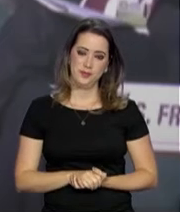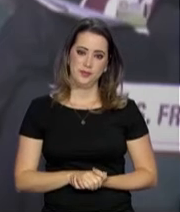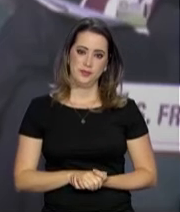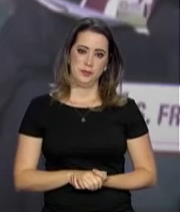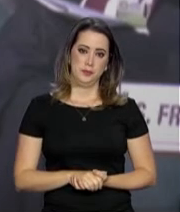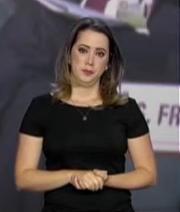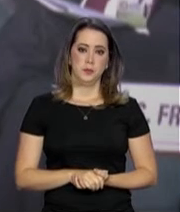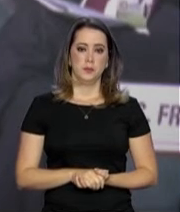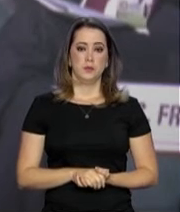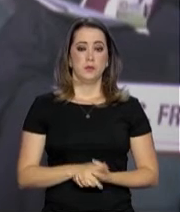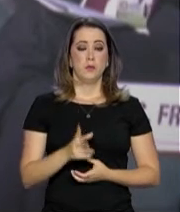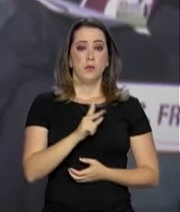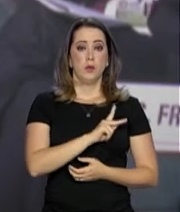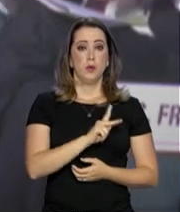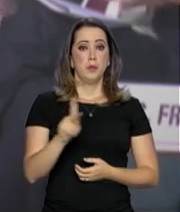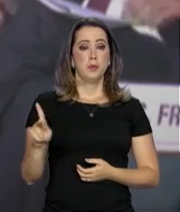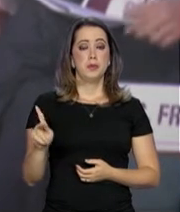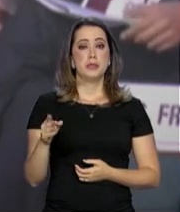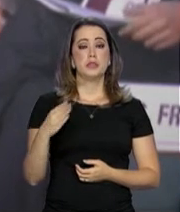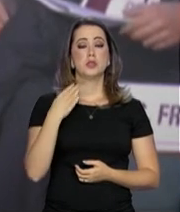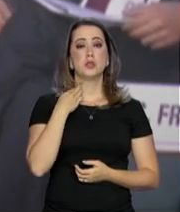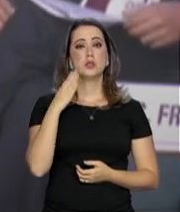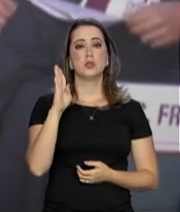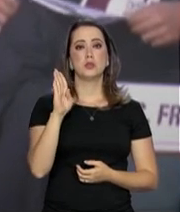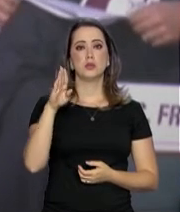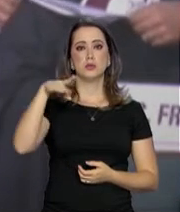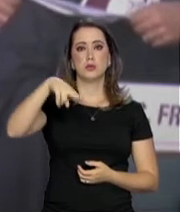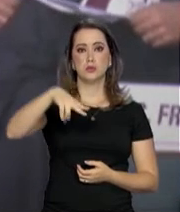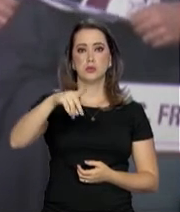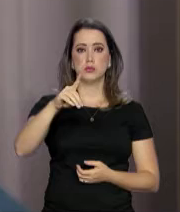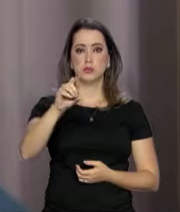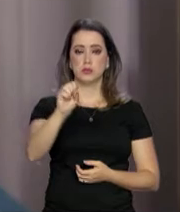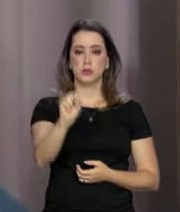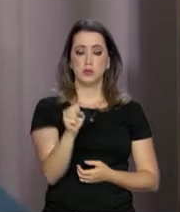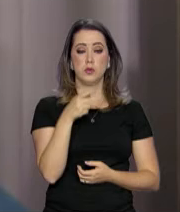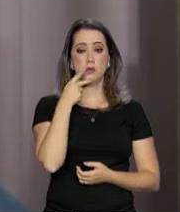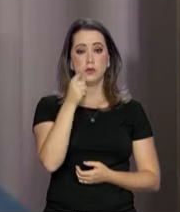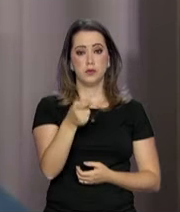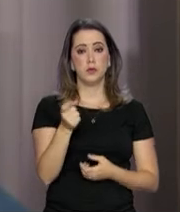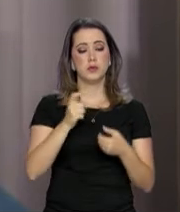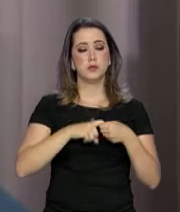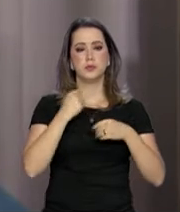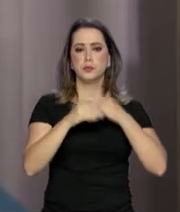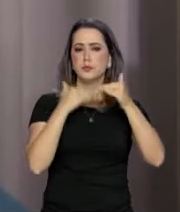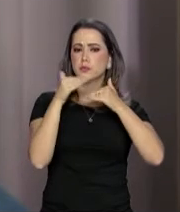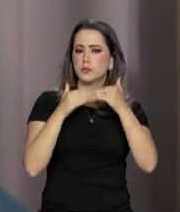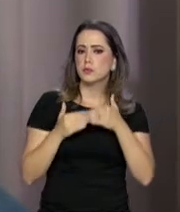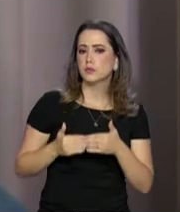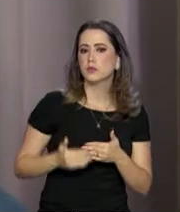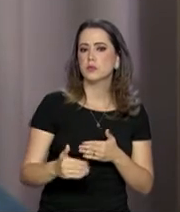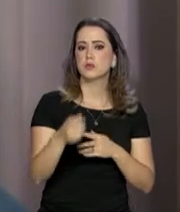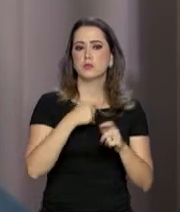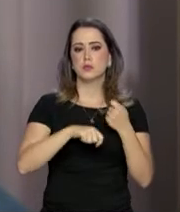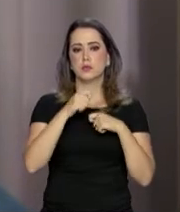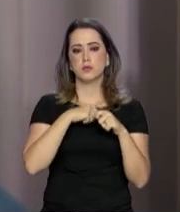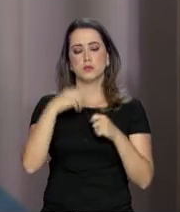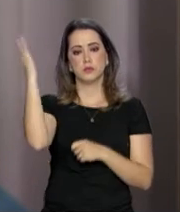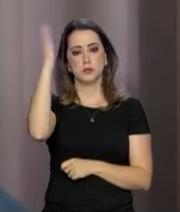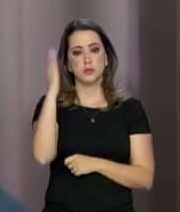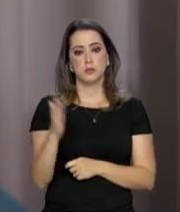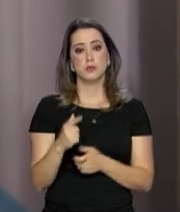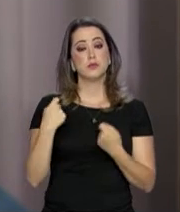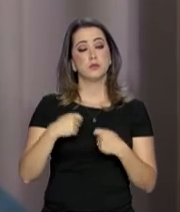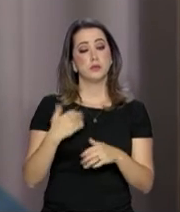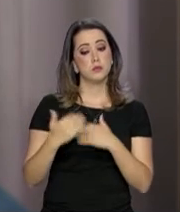o presidente do bnds diogo oliveira afirmou que a recuperação gradual e continuado da economia brasileira